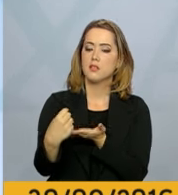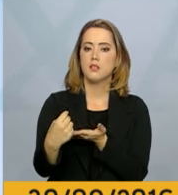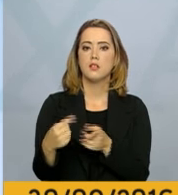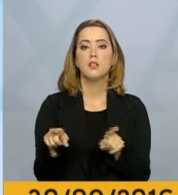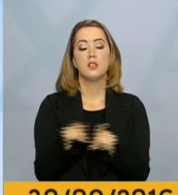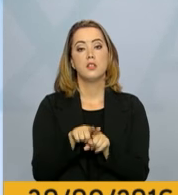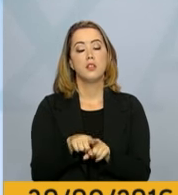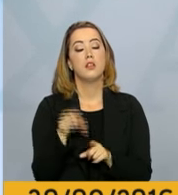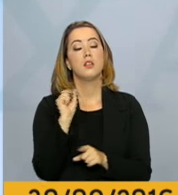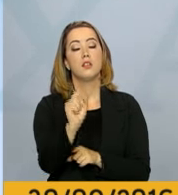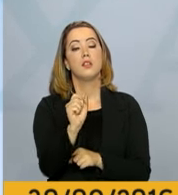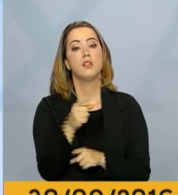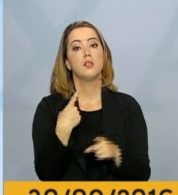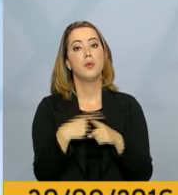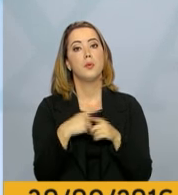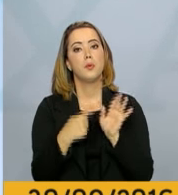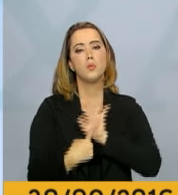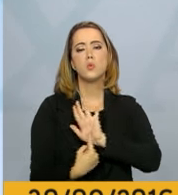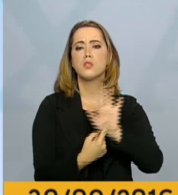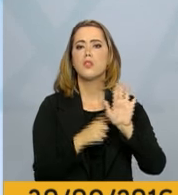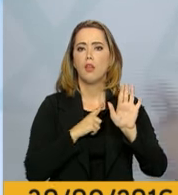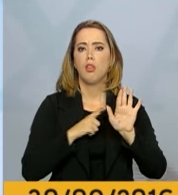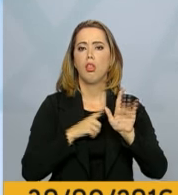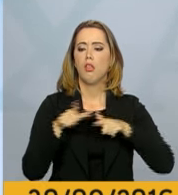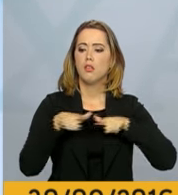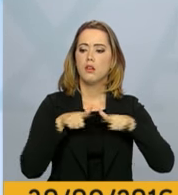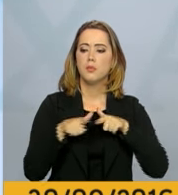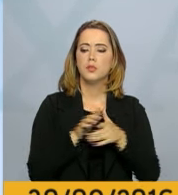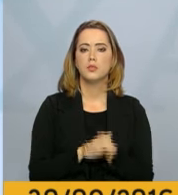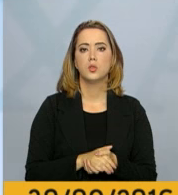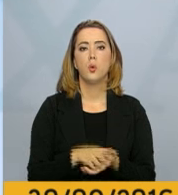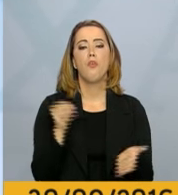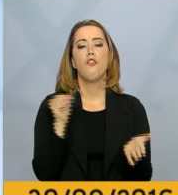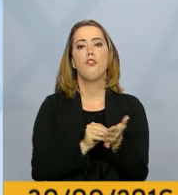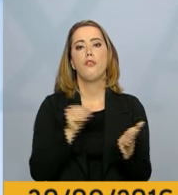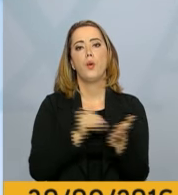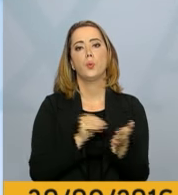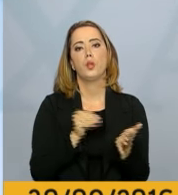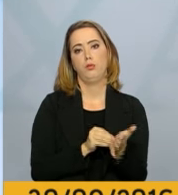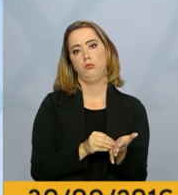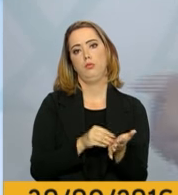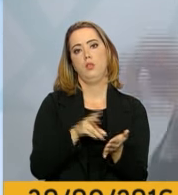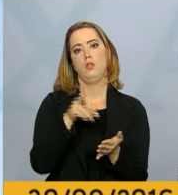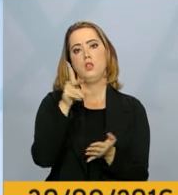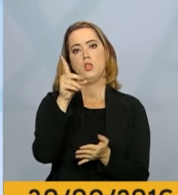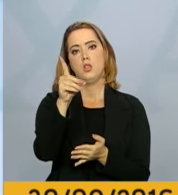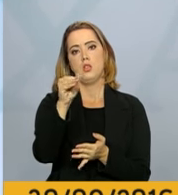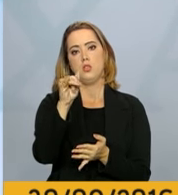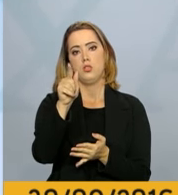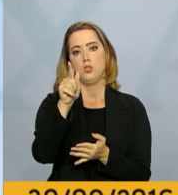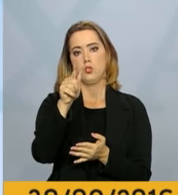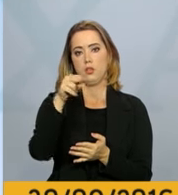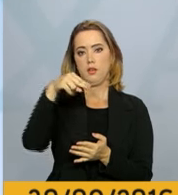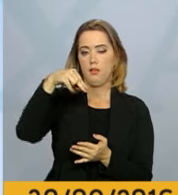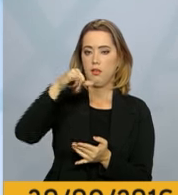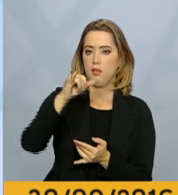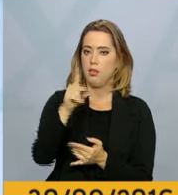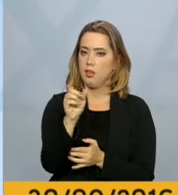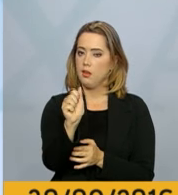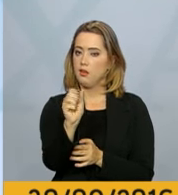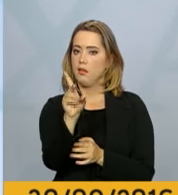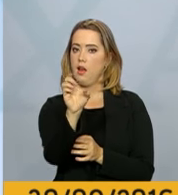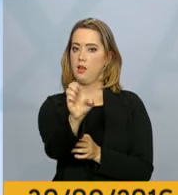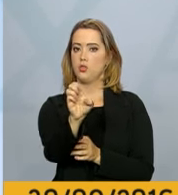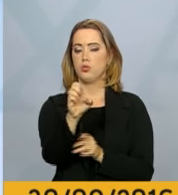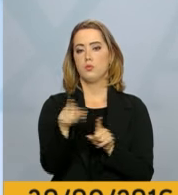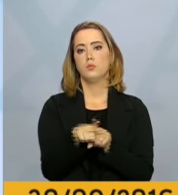que tinha emprego, e não tinha emprego. Tem uma coisa de uma indignidade absoluta, e por isso que nós temos que trabalhar para